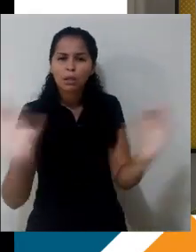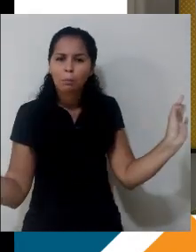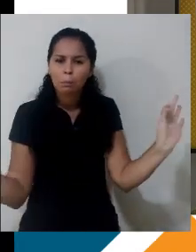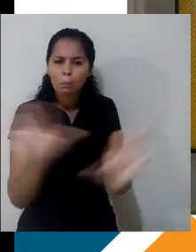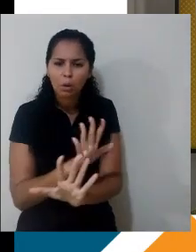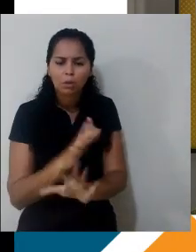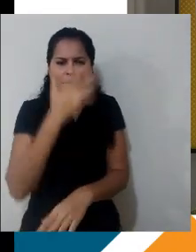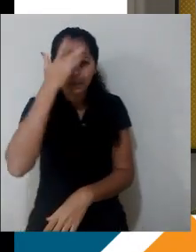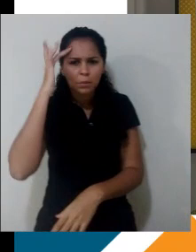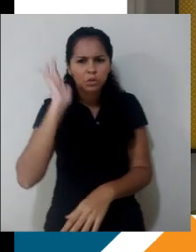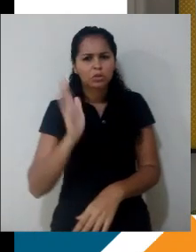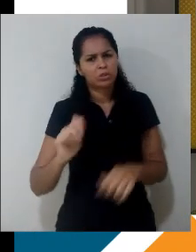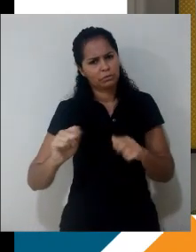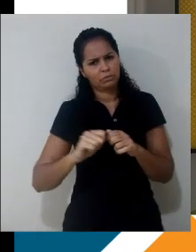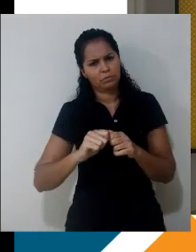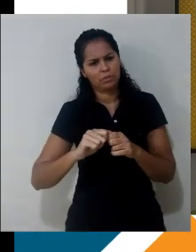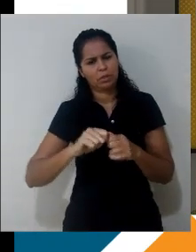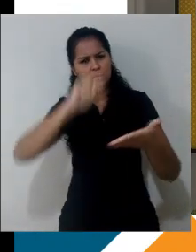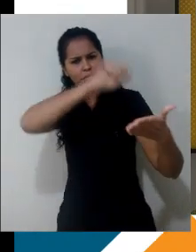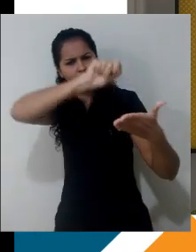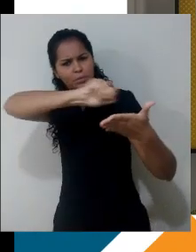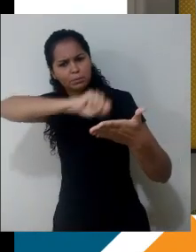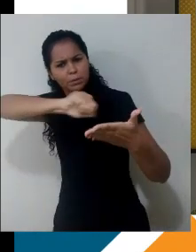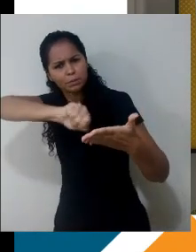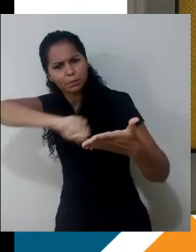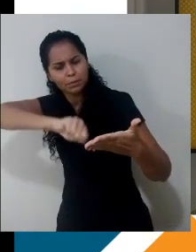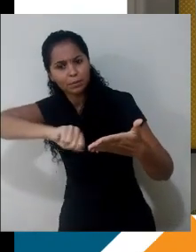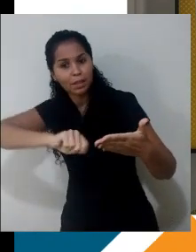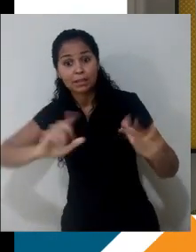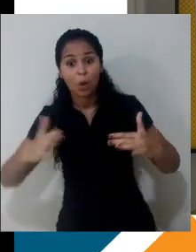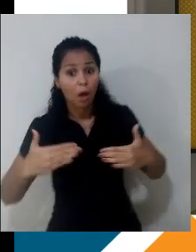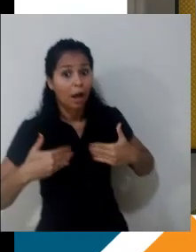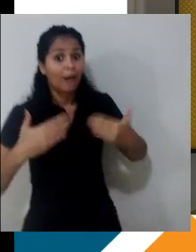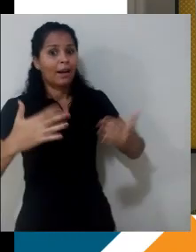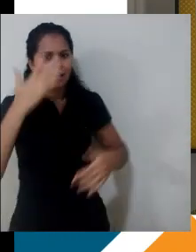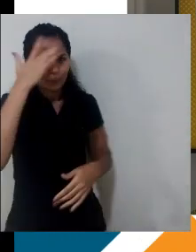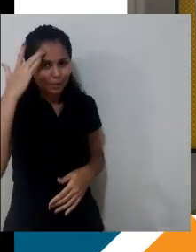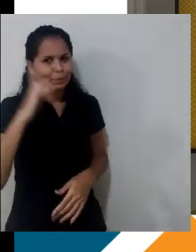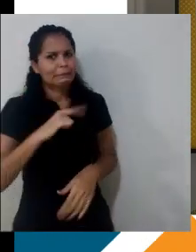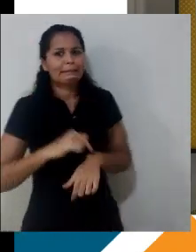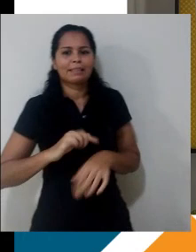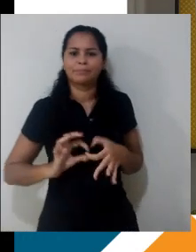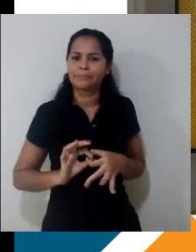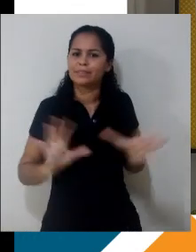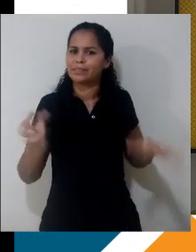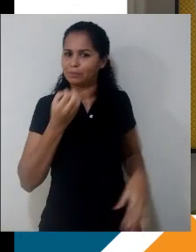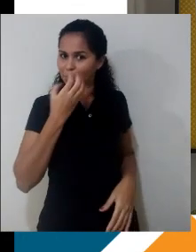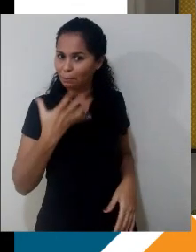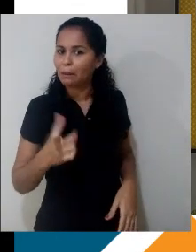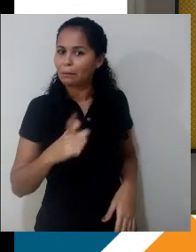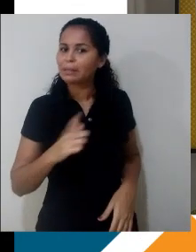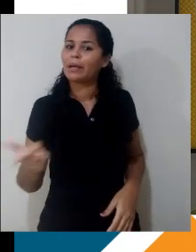pessoa, né, que já fez o preenchimento dele. Não se assuste, né, essa pessoa que talvez tenha muito tempo, né, que bom que tem